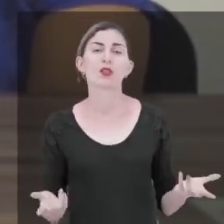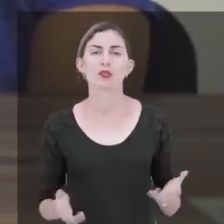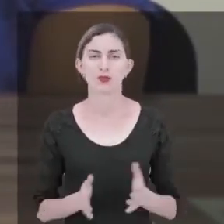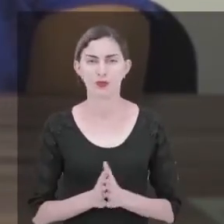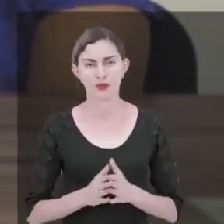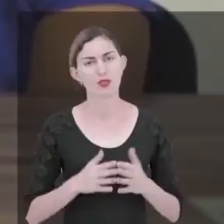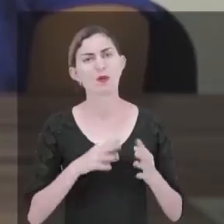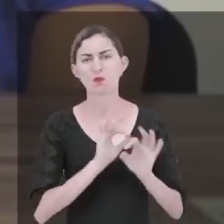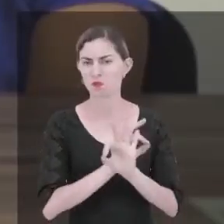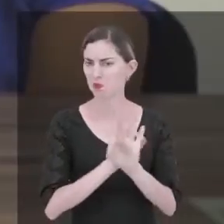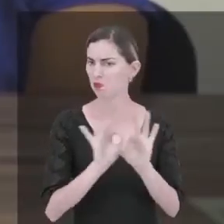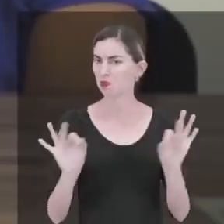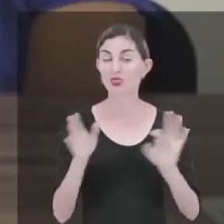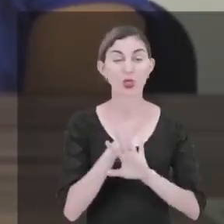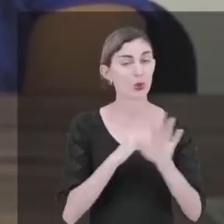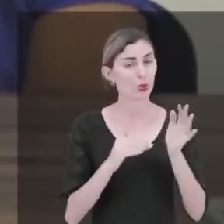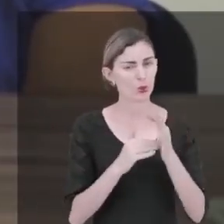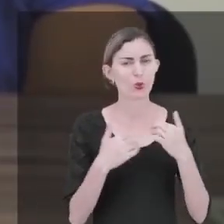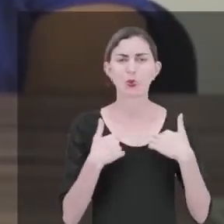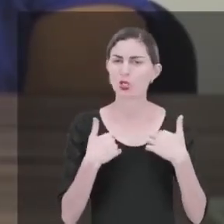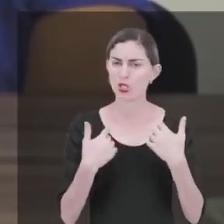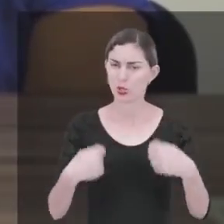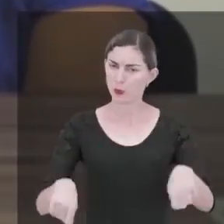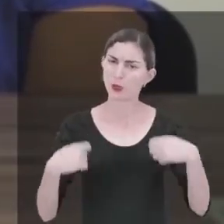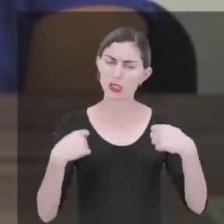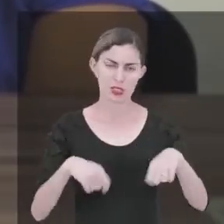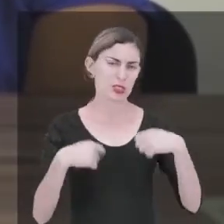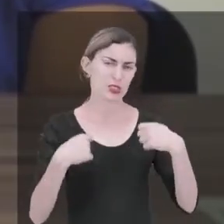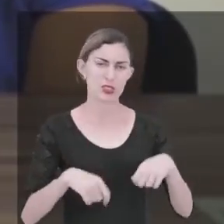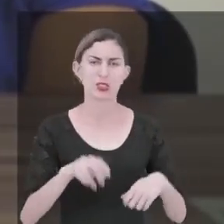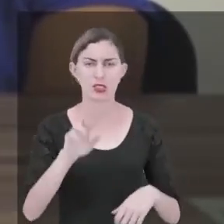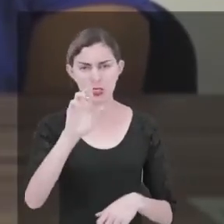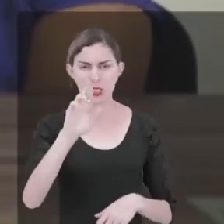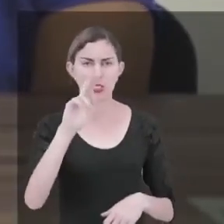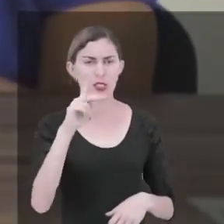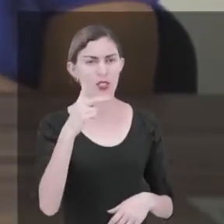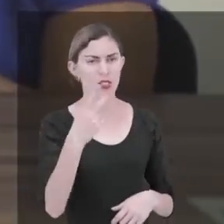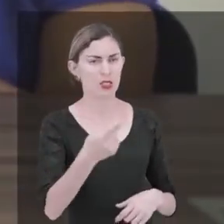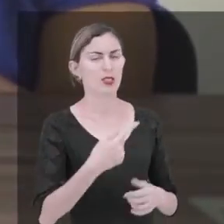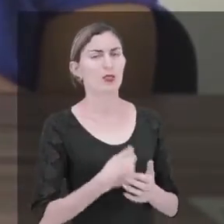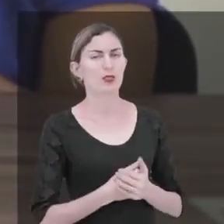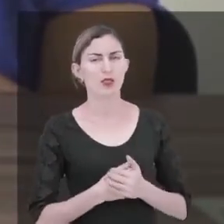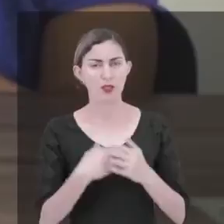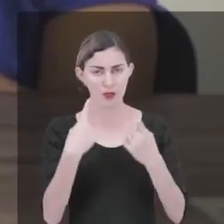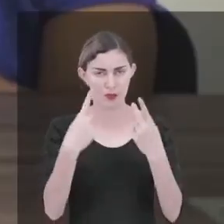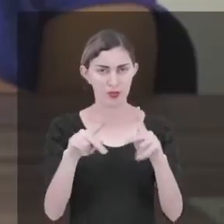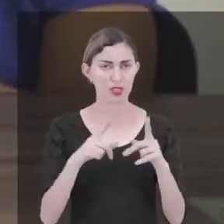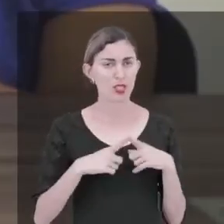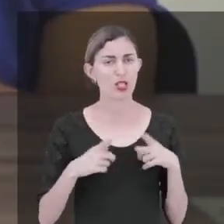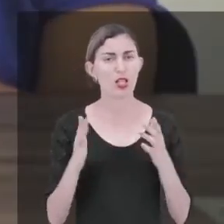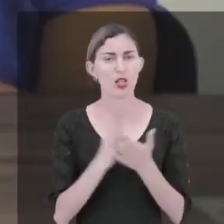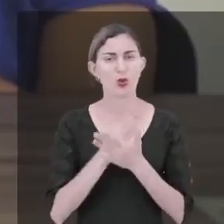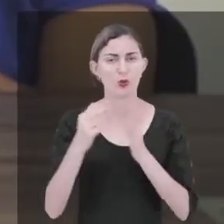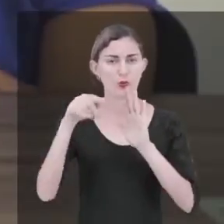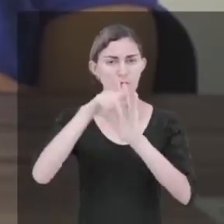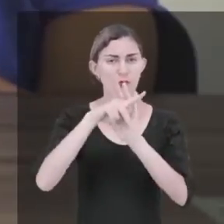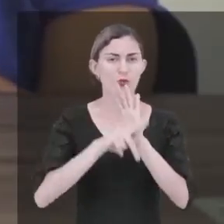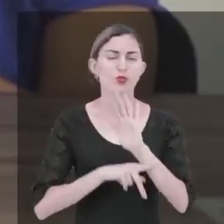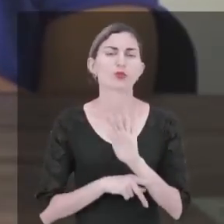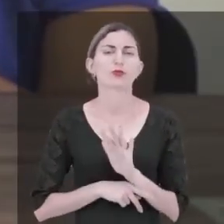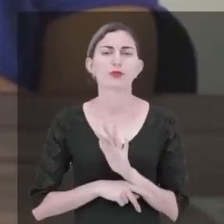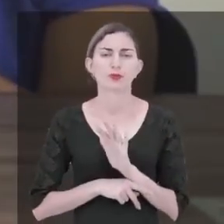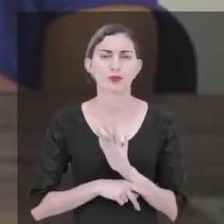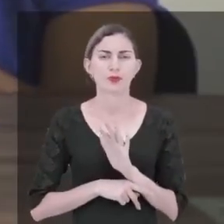que postura maravilhosa, é tudo que nós realmente precisamos no RH. Você tem algum projeto, tem